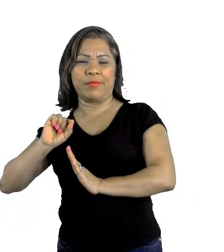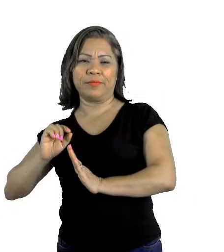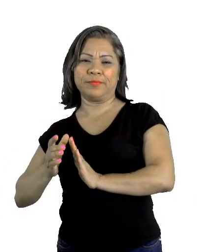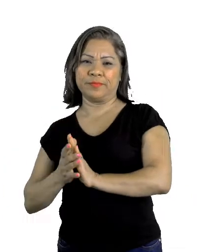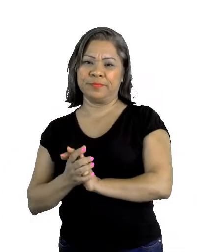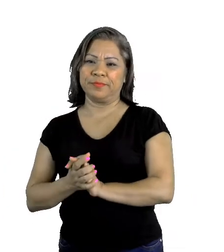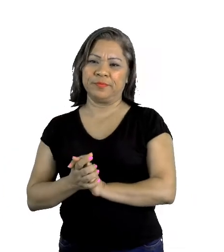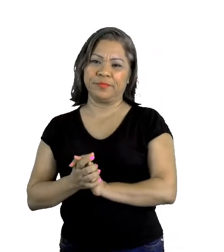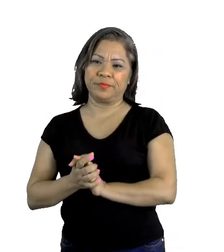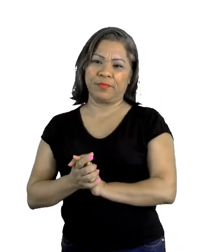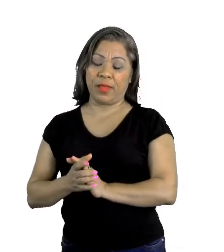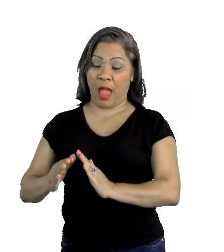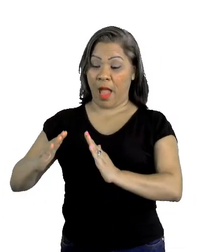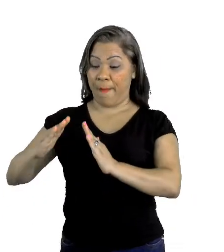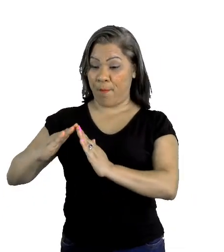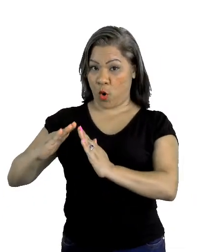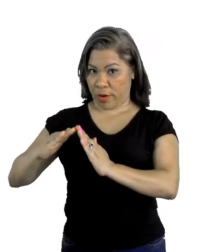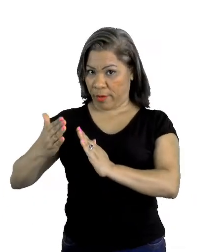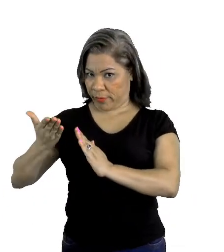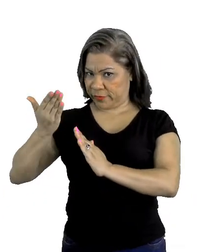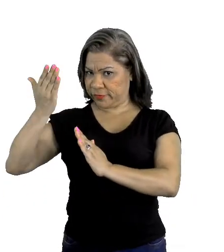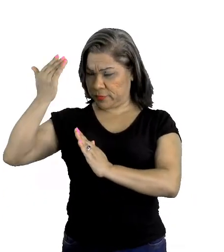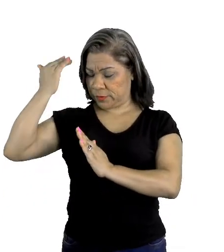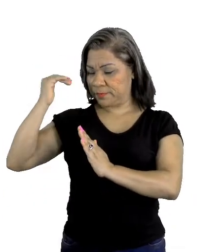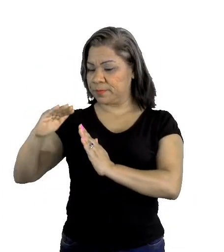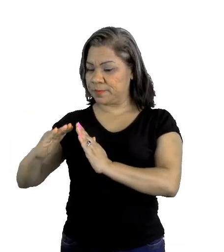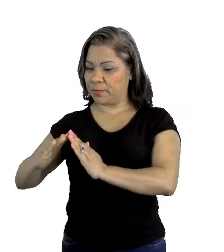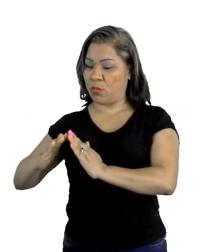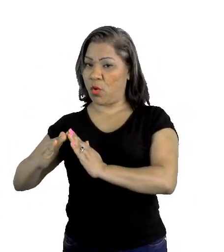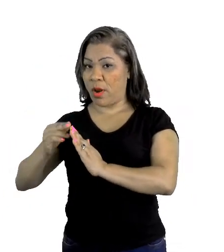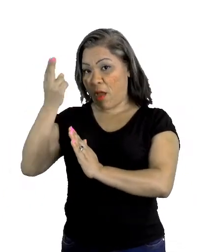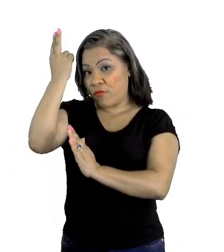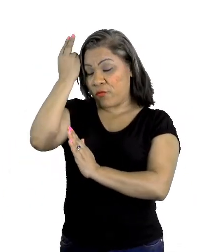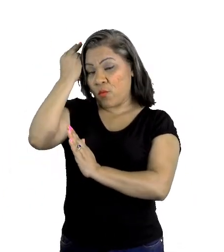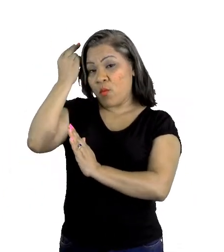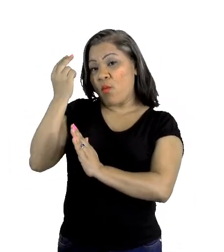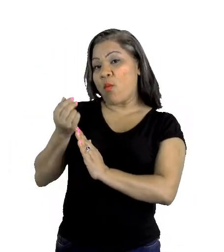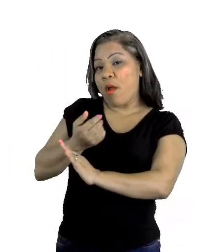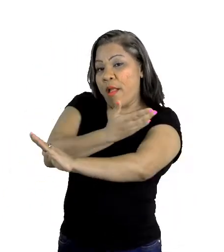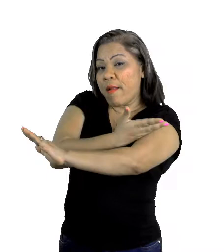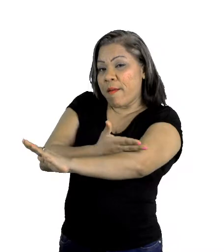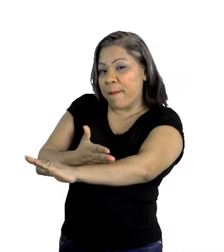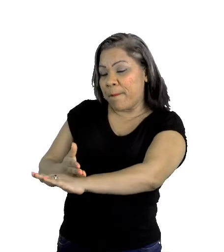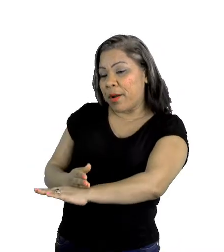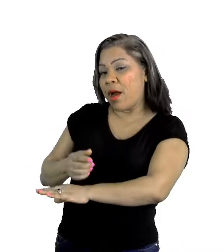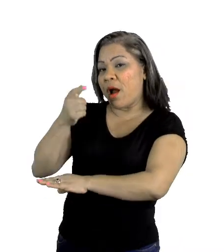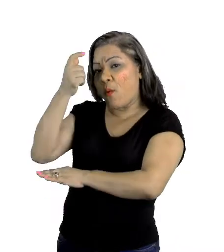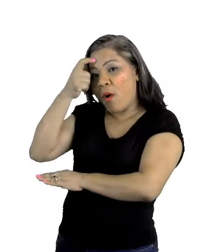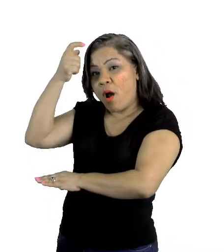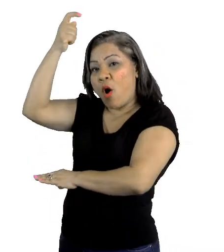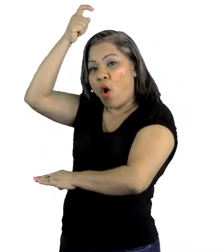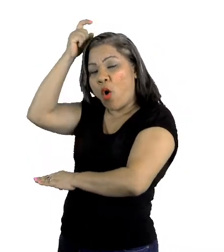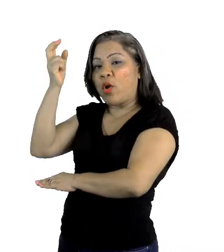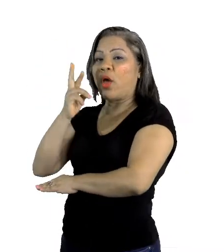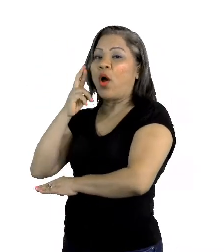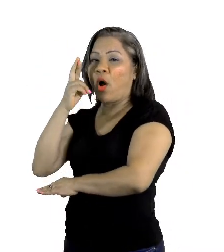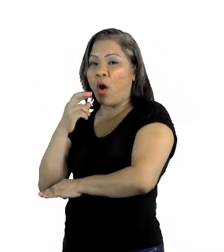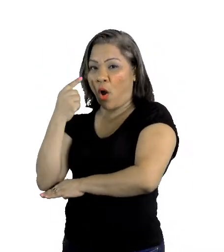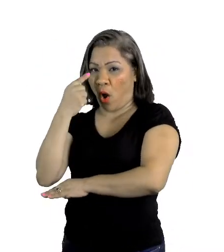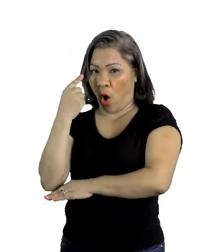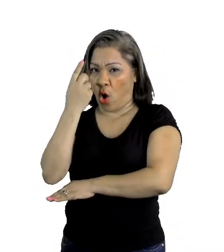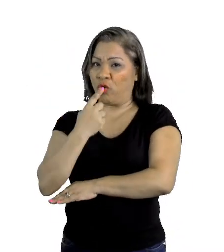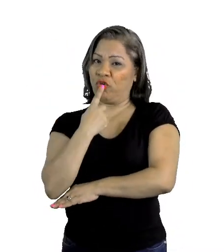essa é uma palavra destacada, morava um coelho branco, de orelhas cor-de-rosa, olhos vermelhos e